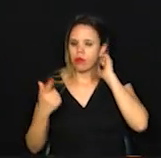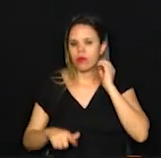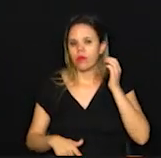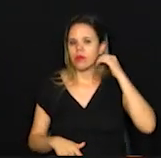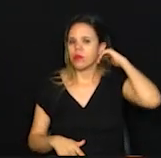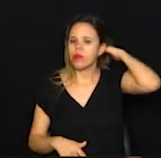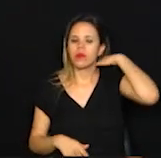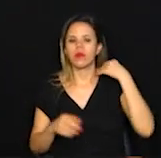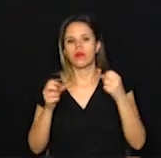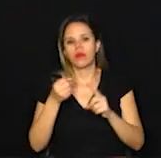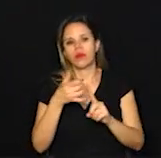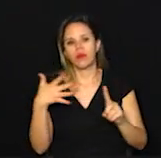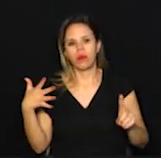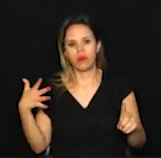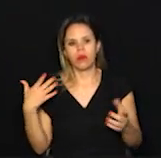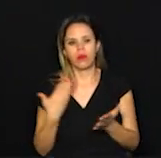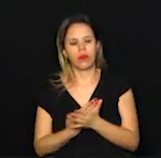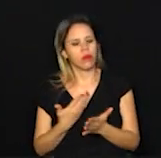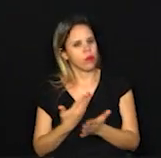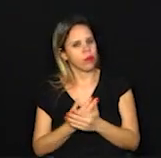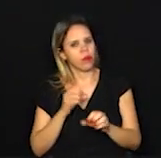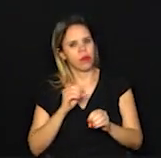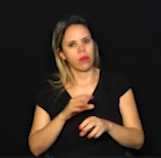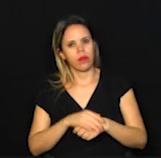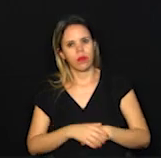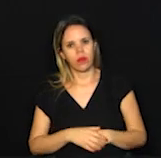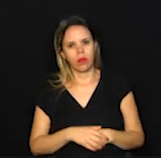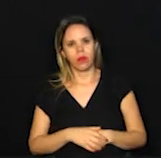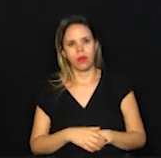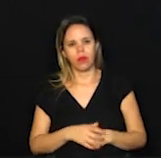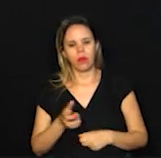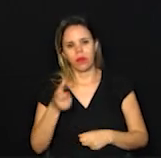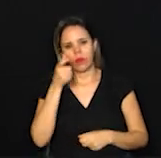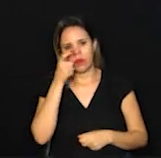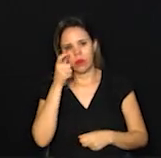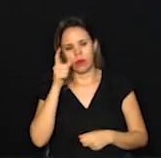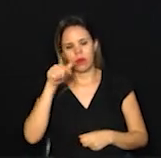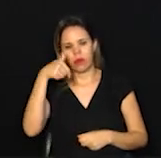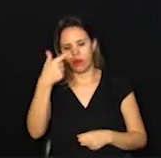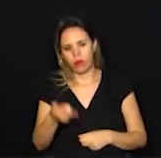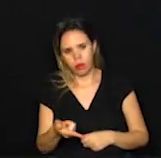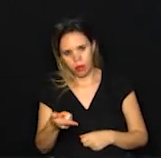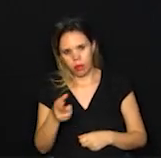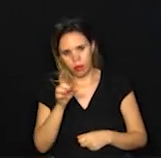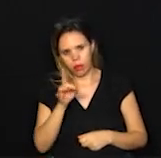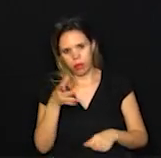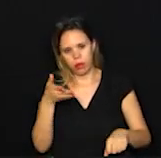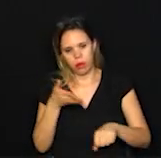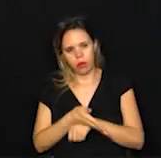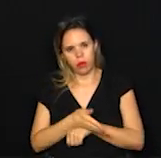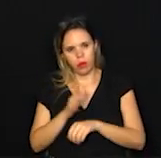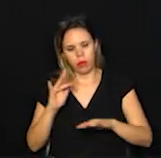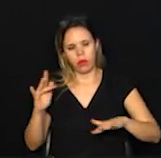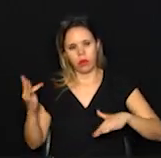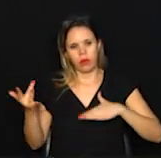vez pela bela explanação, pela aula aqui dada. Quem quiser assistir depois, é só acessar aí as redes sociais, inclusive